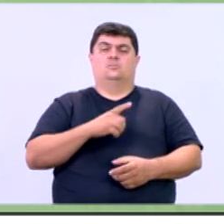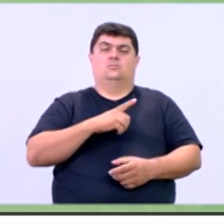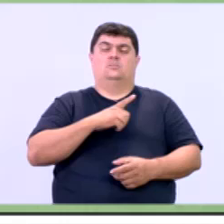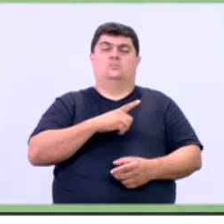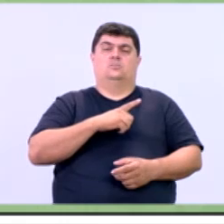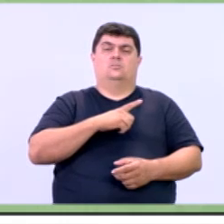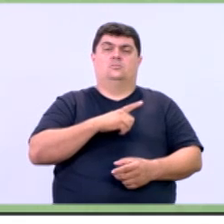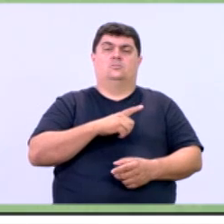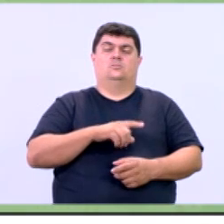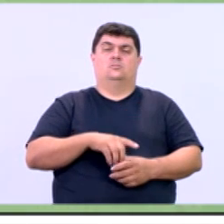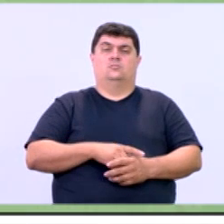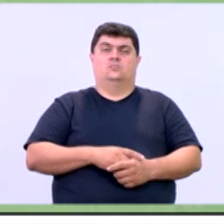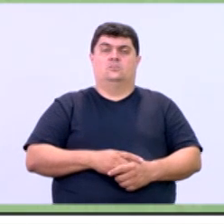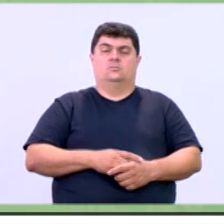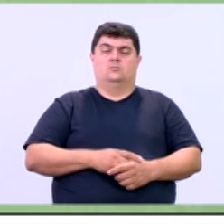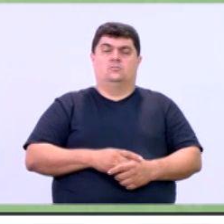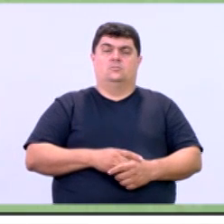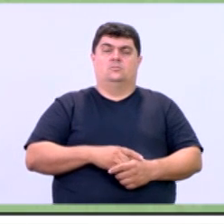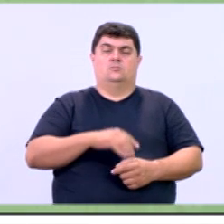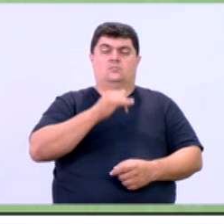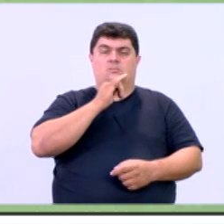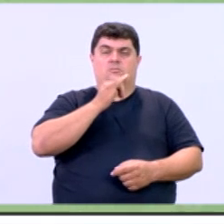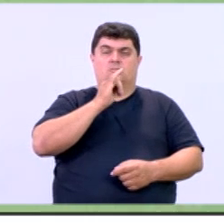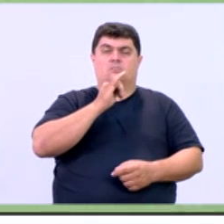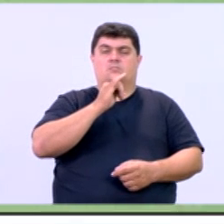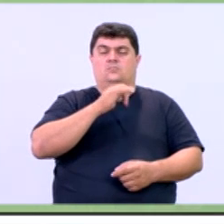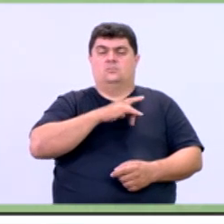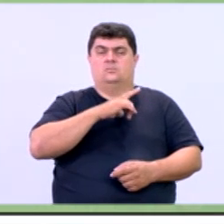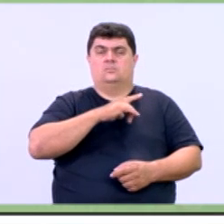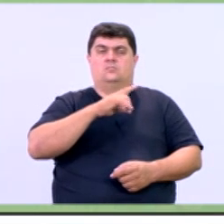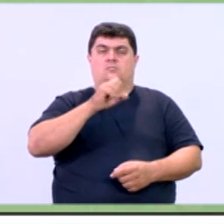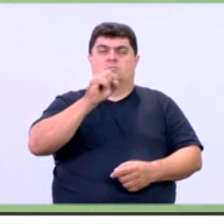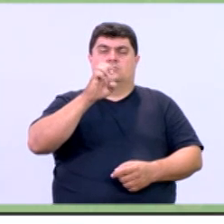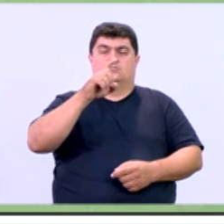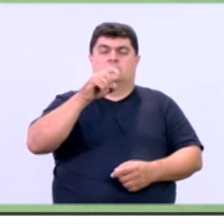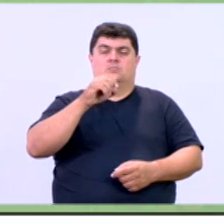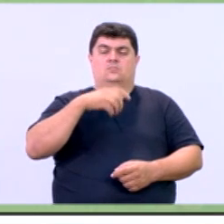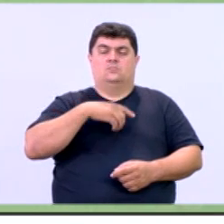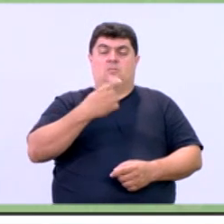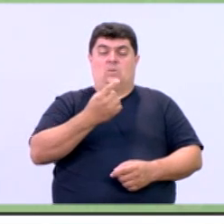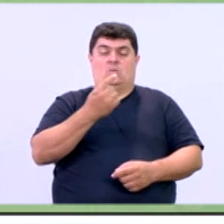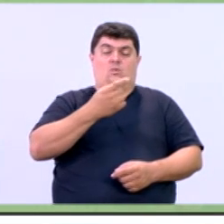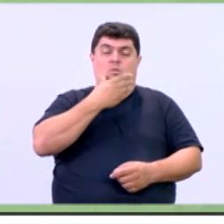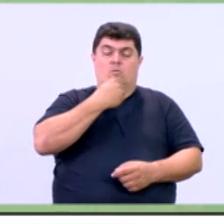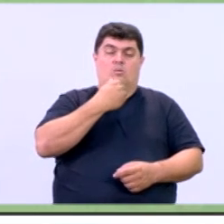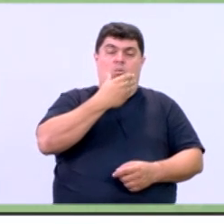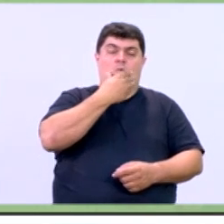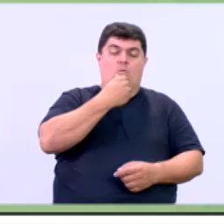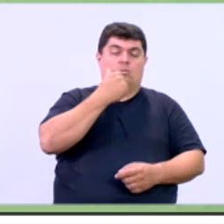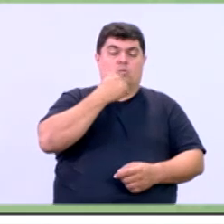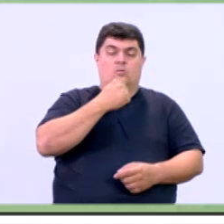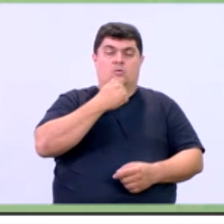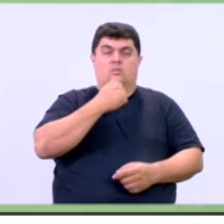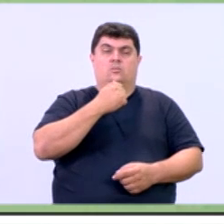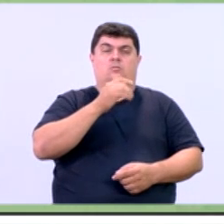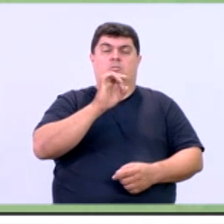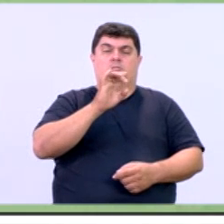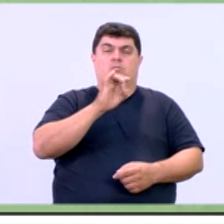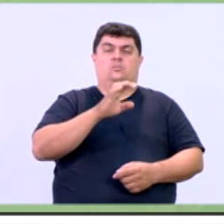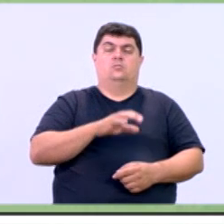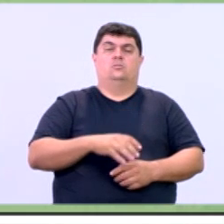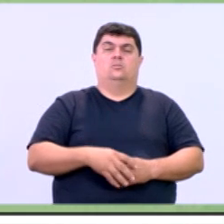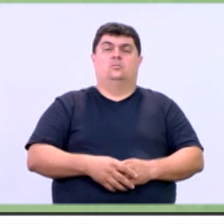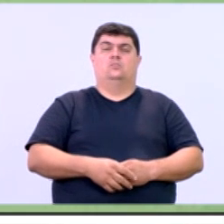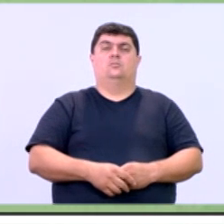date. O sexo, normalmente a gente só vai dar uma opção, então nós vamos usar aqui o rádio.